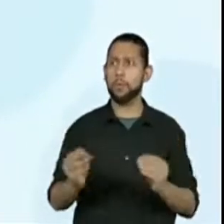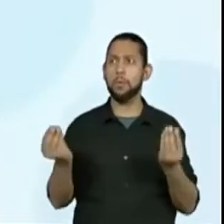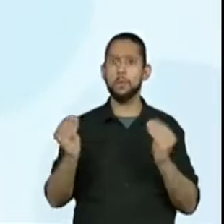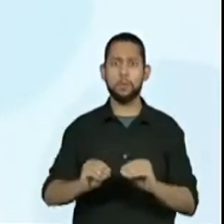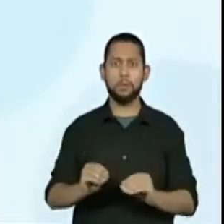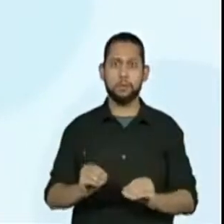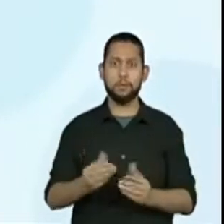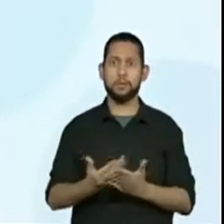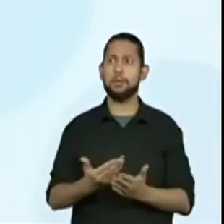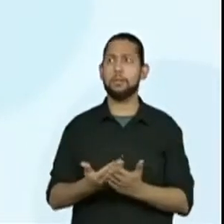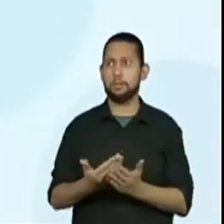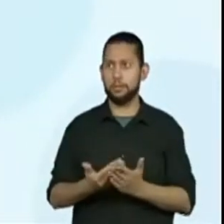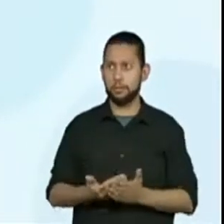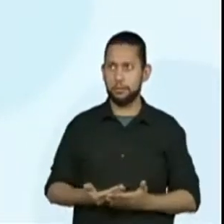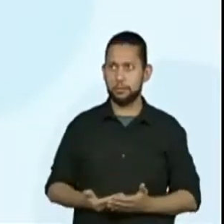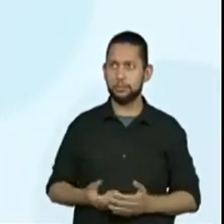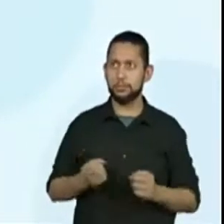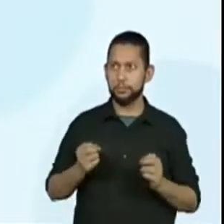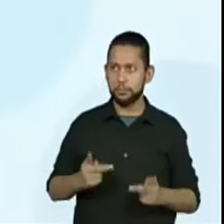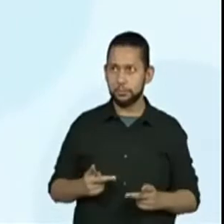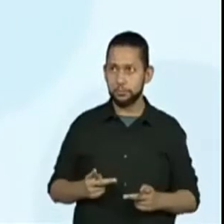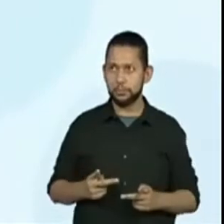gente. Olha lá.